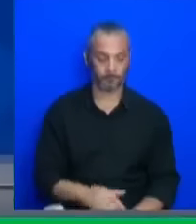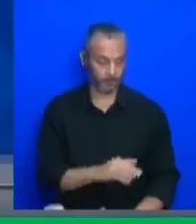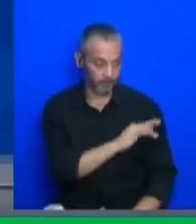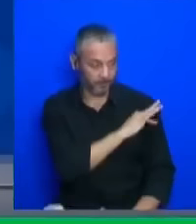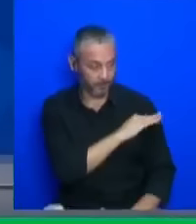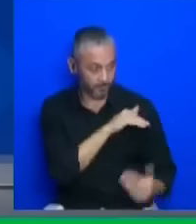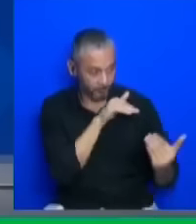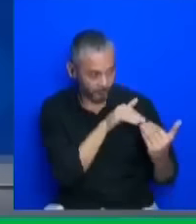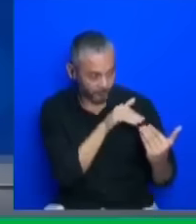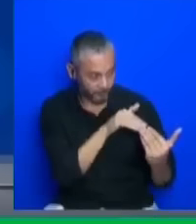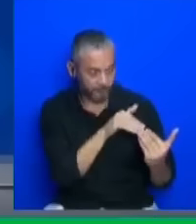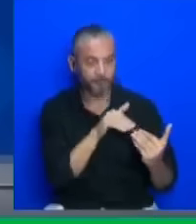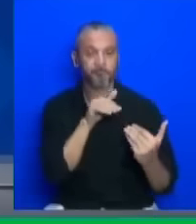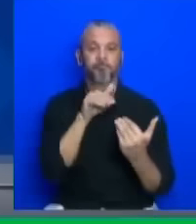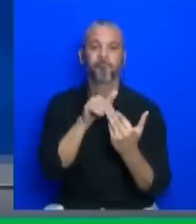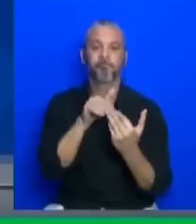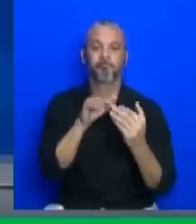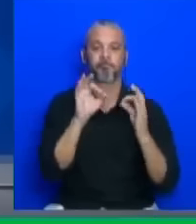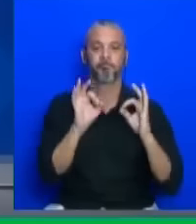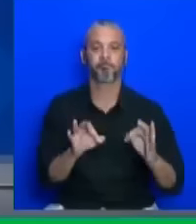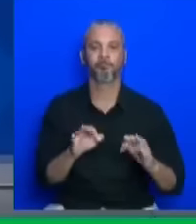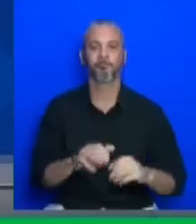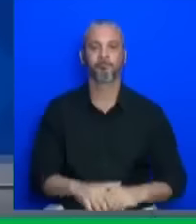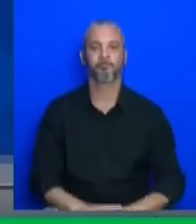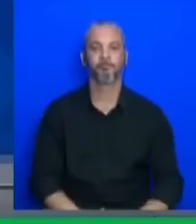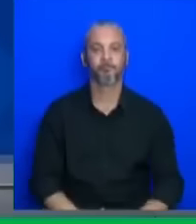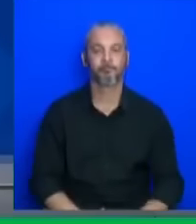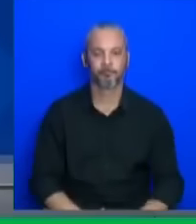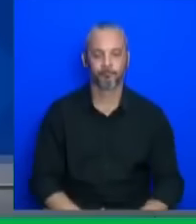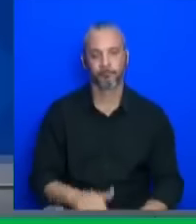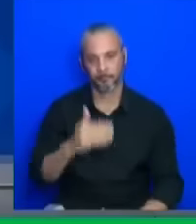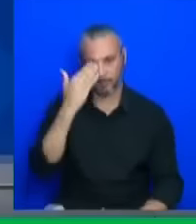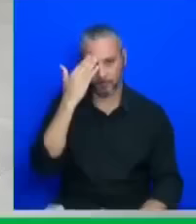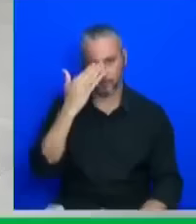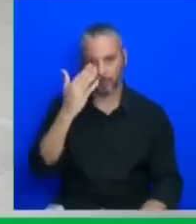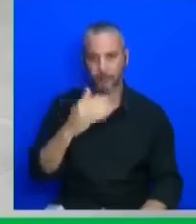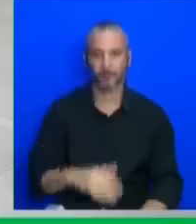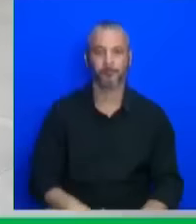Auditores, confirmam? Sim, confirmo. Sim, confirmo. Obrigado. Será que a sua...